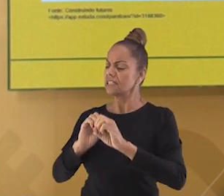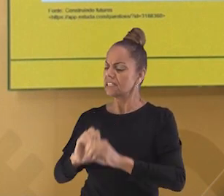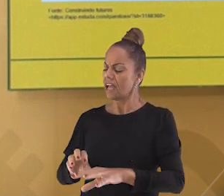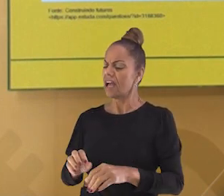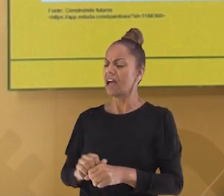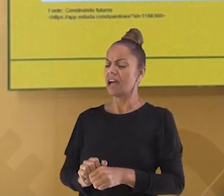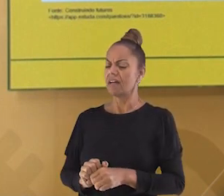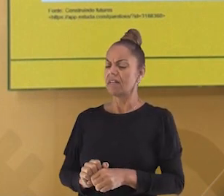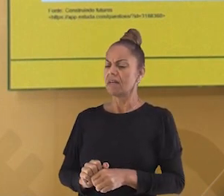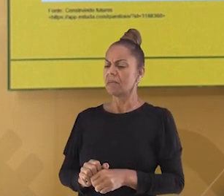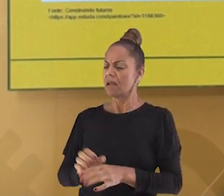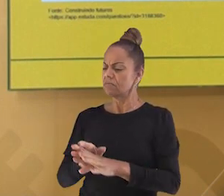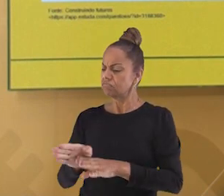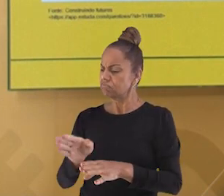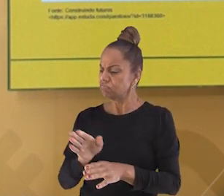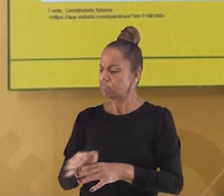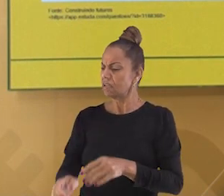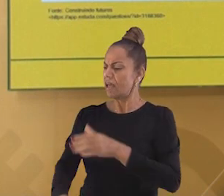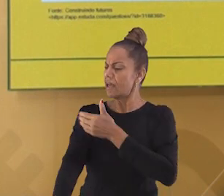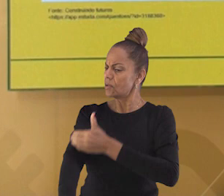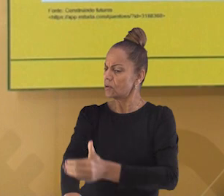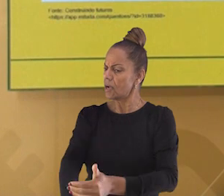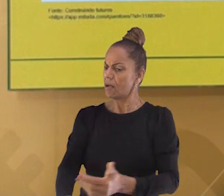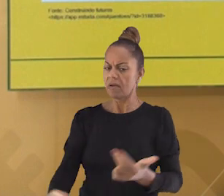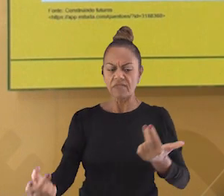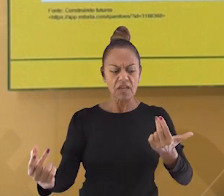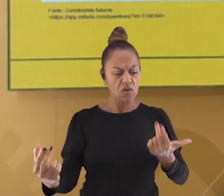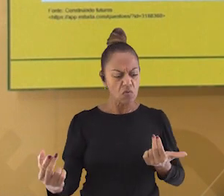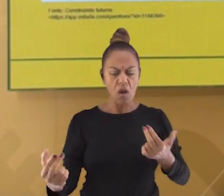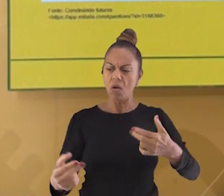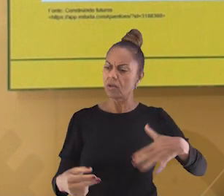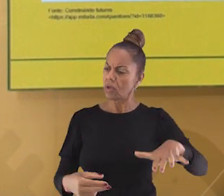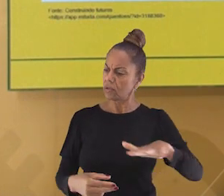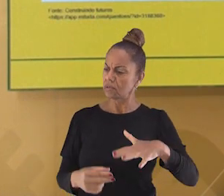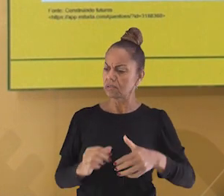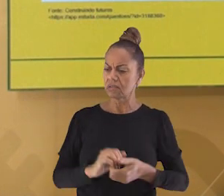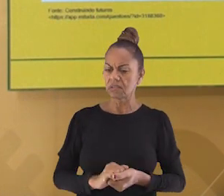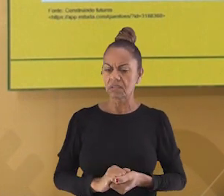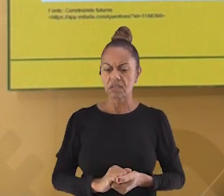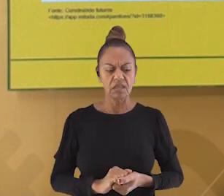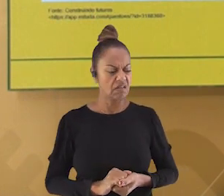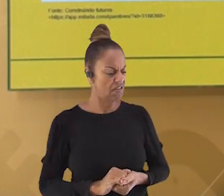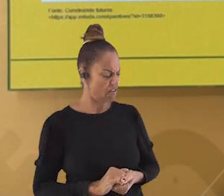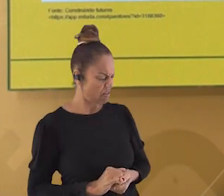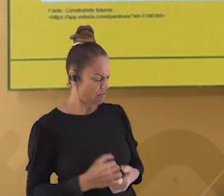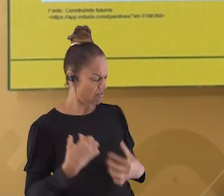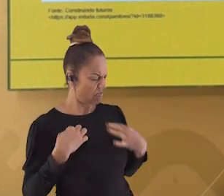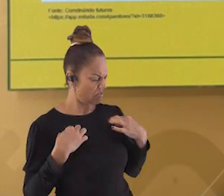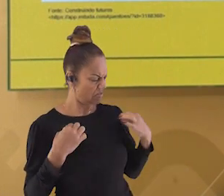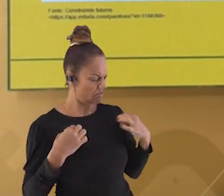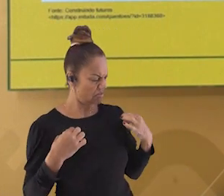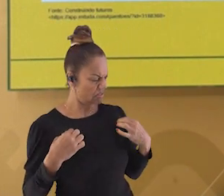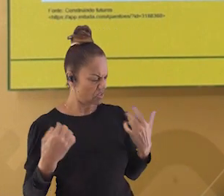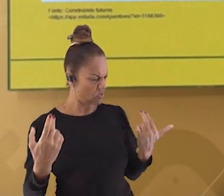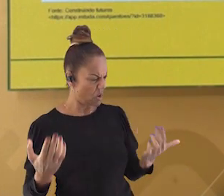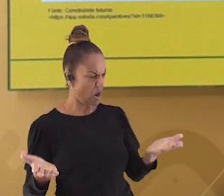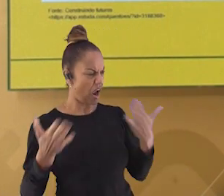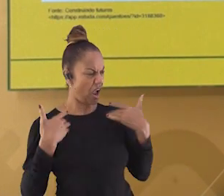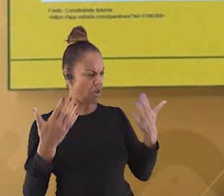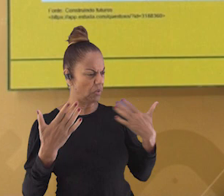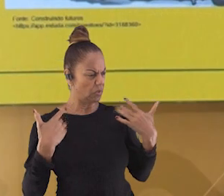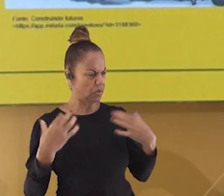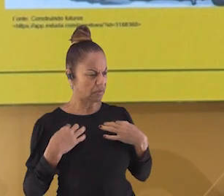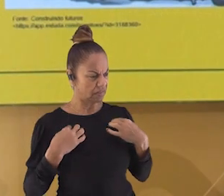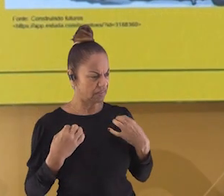e civilizados para ficarem iguais a gente. E o indígena responde: e andar vestidos desse jeito, com esse